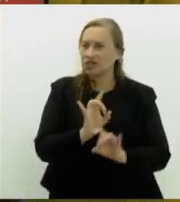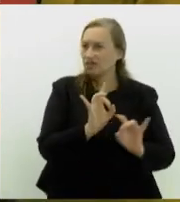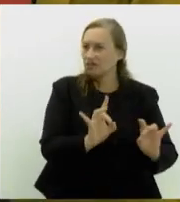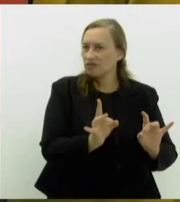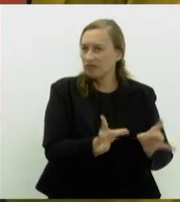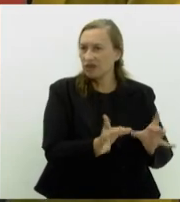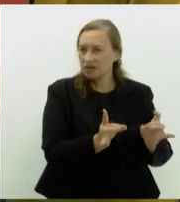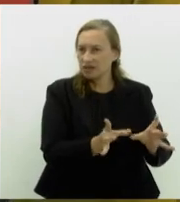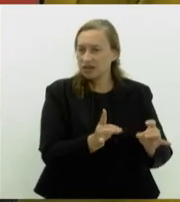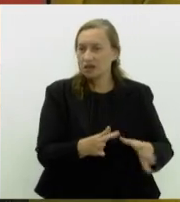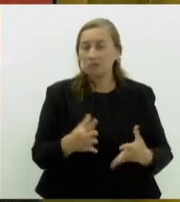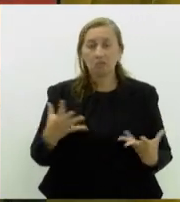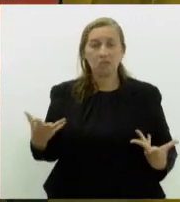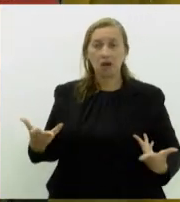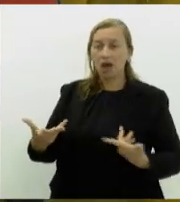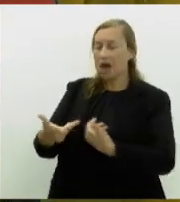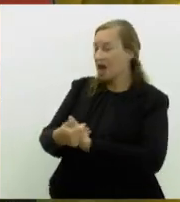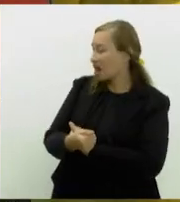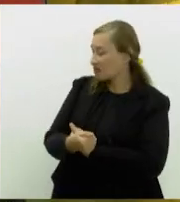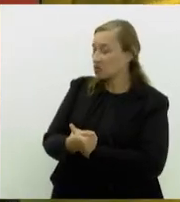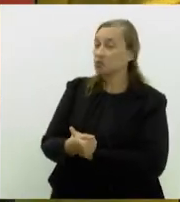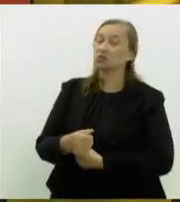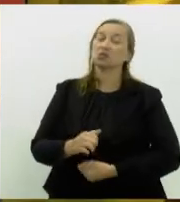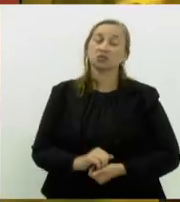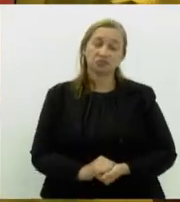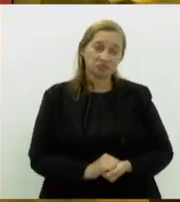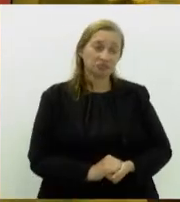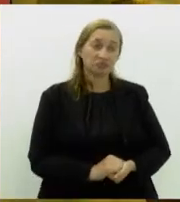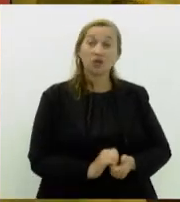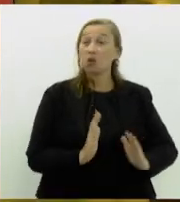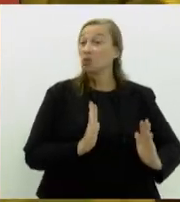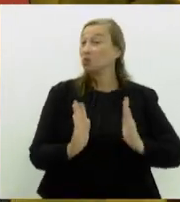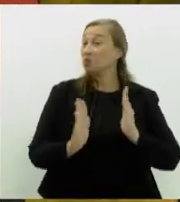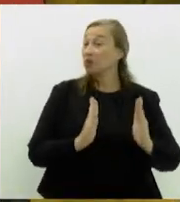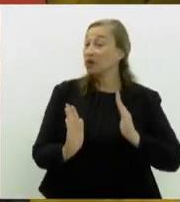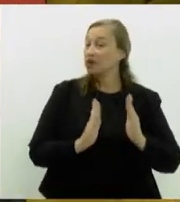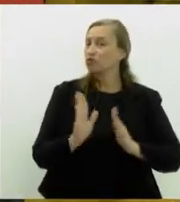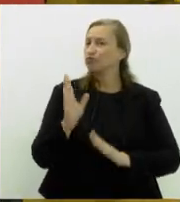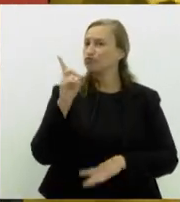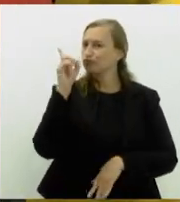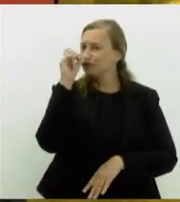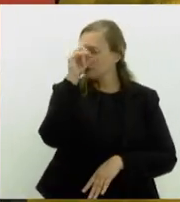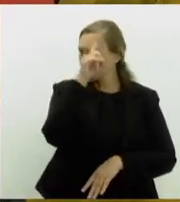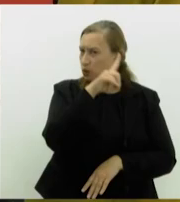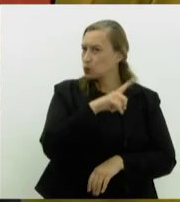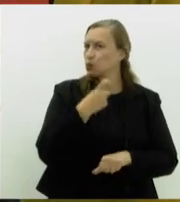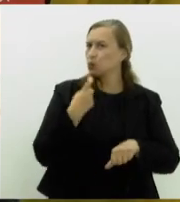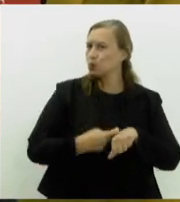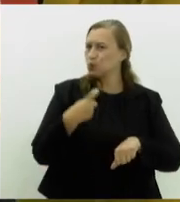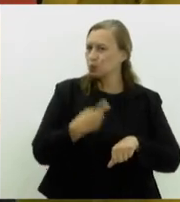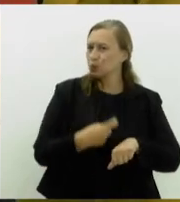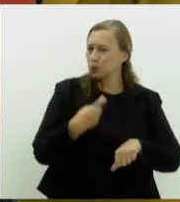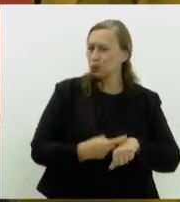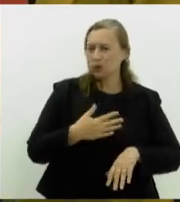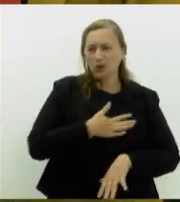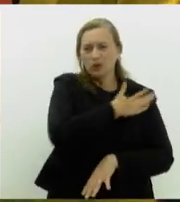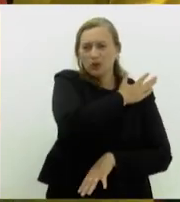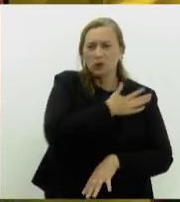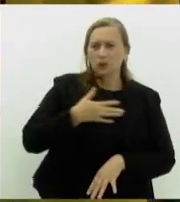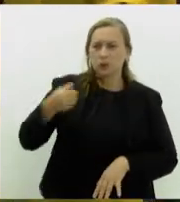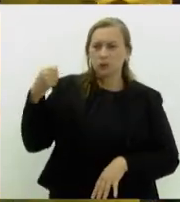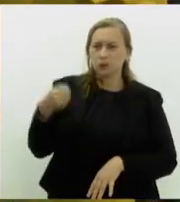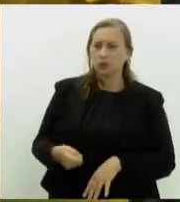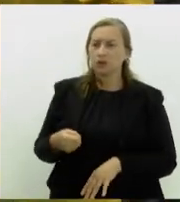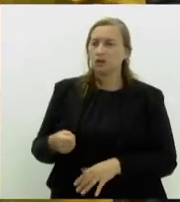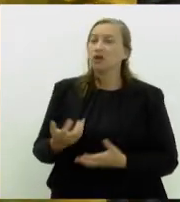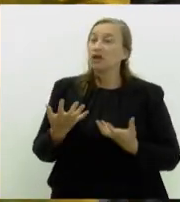inesquecíveis, né? Inesquecíveis, do período duro da ditadura. Então, eu queria deixar